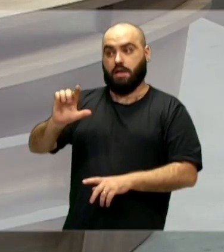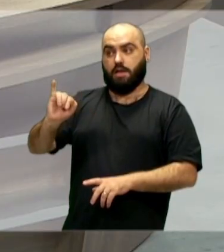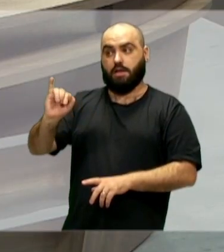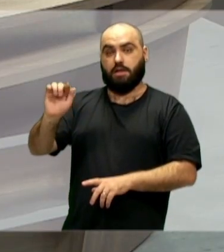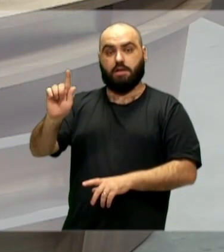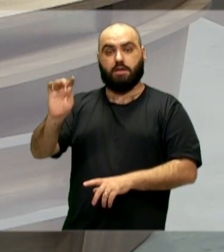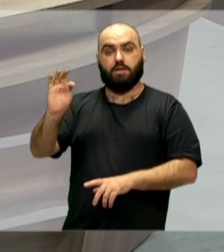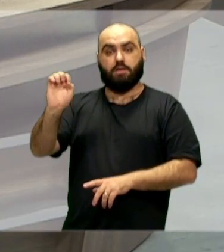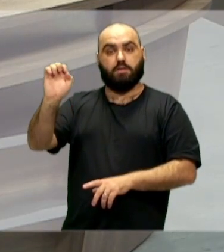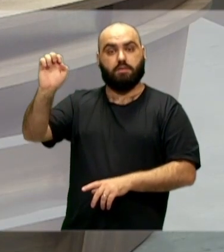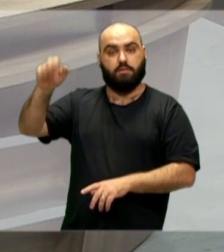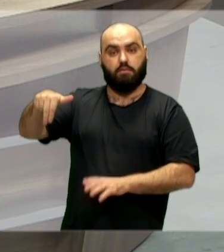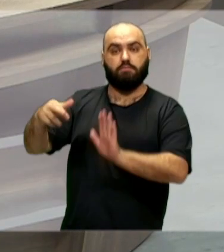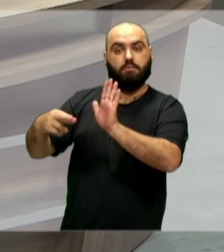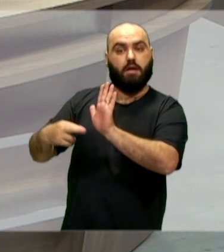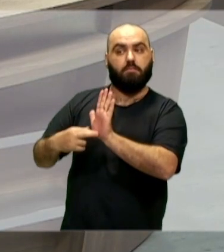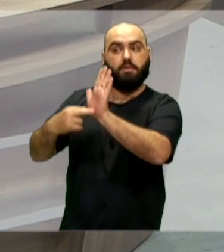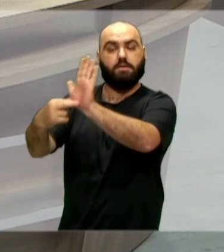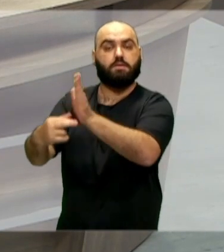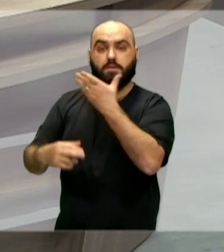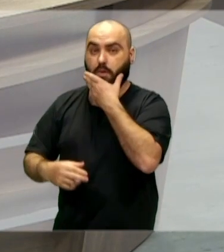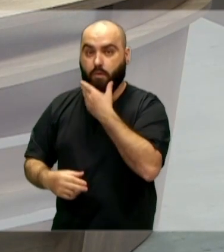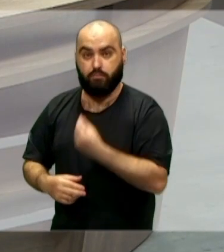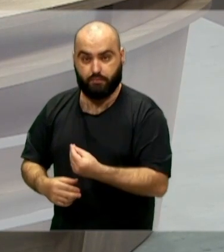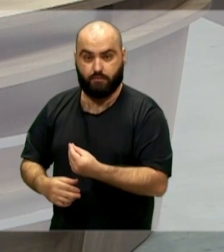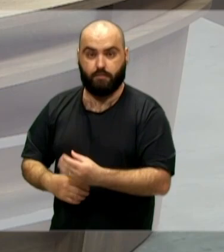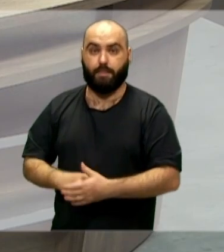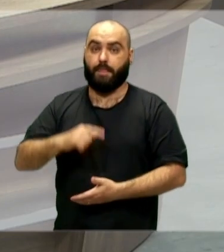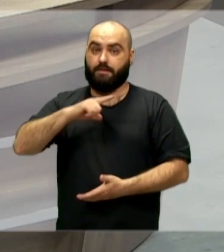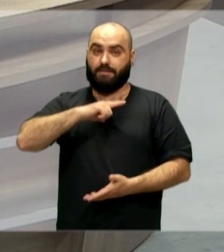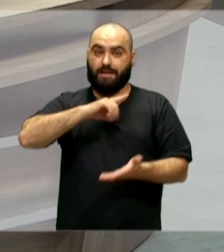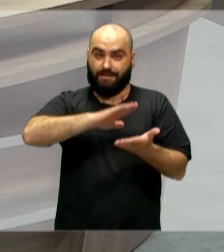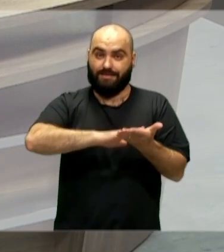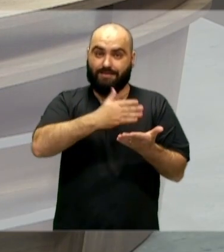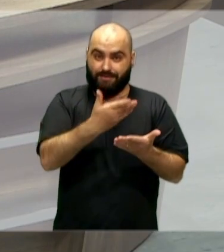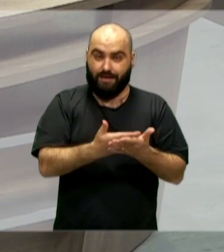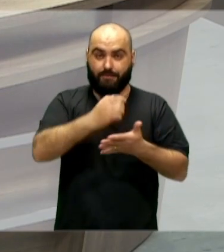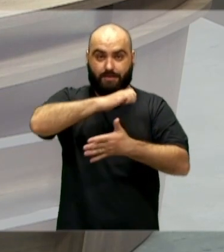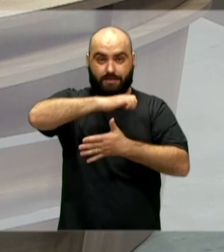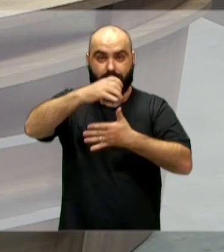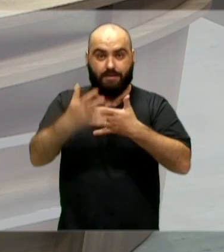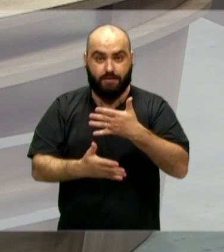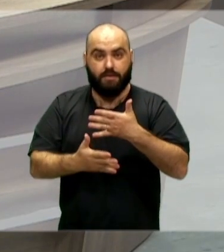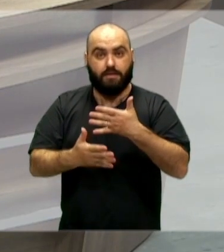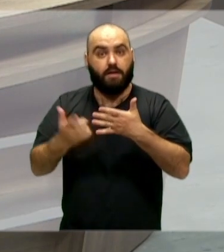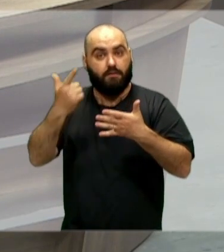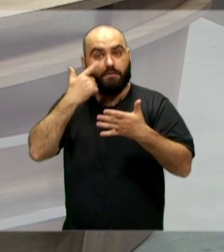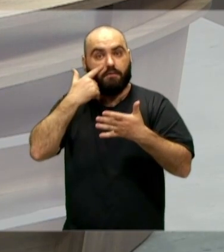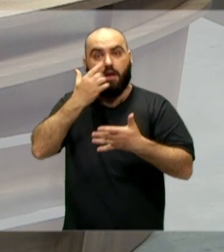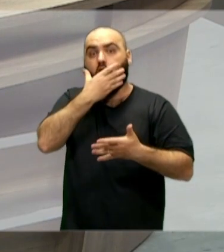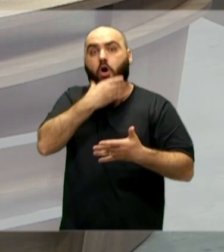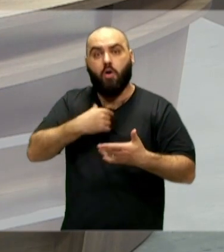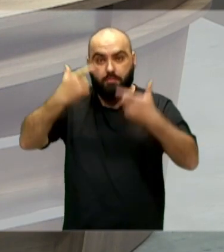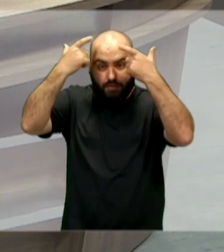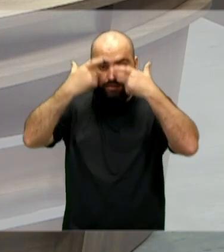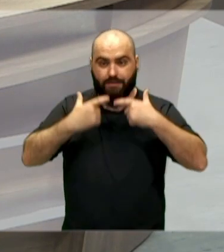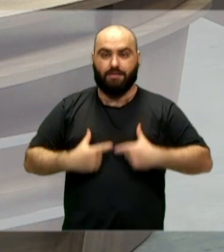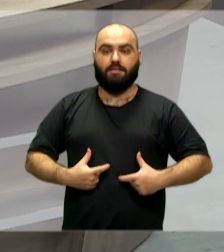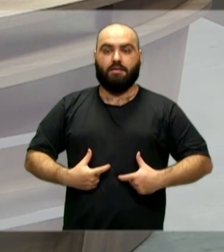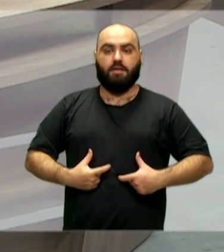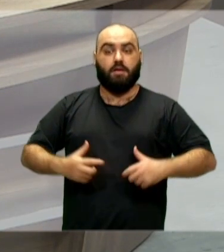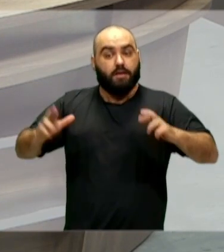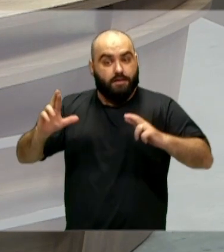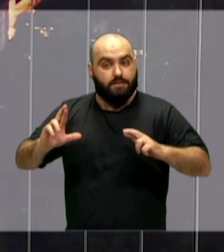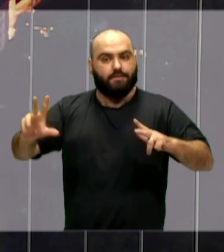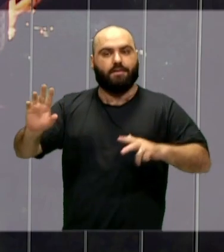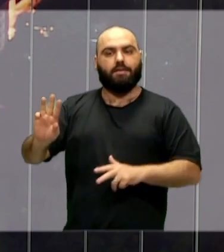e performa a masculinidade de um jeito. A gente tem o nosso intérprete de Libras, a gente vai ver que ele é um homem também e que ele é